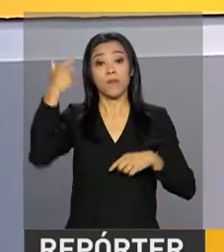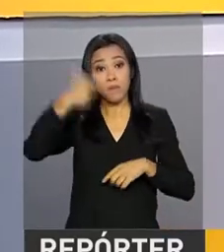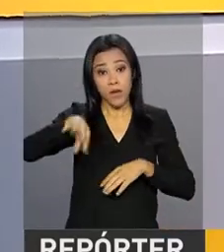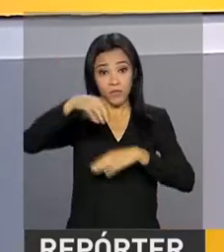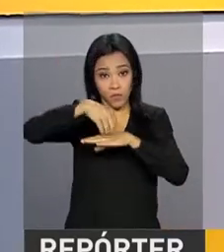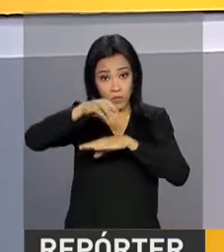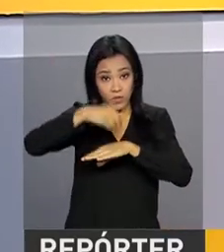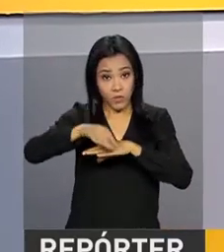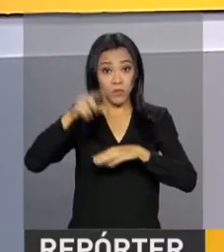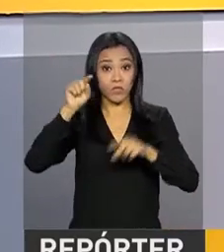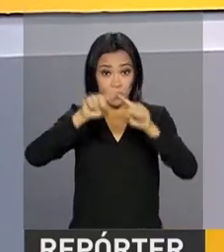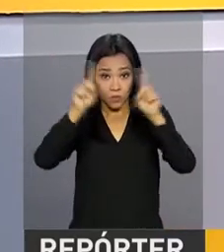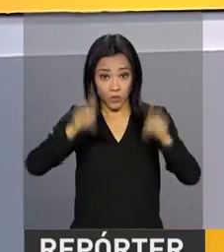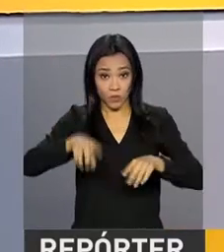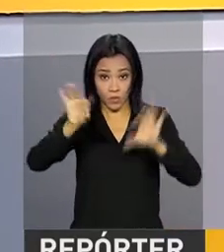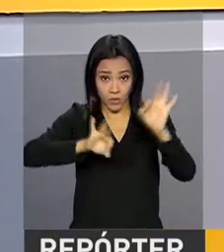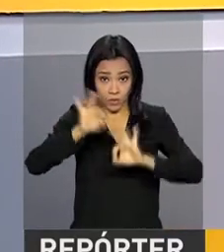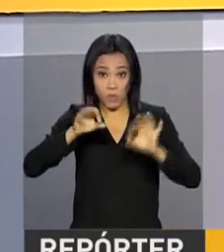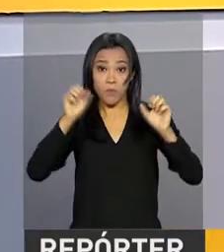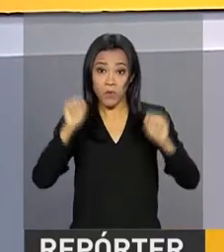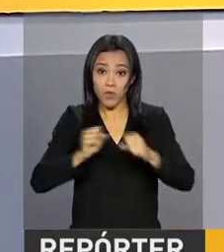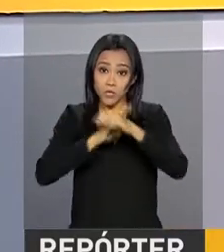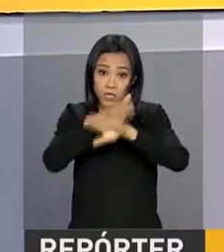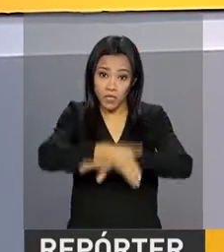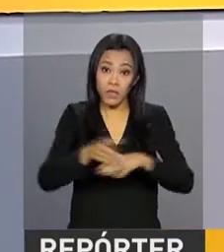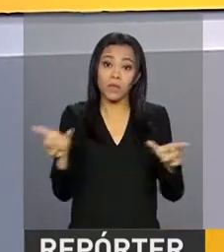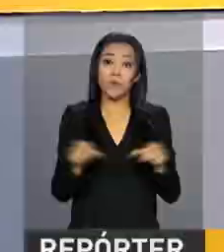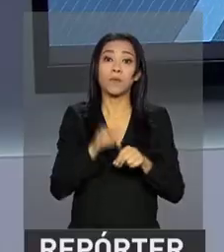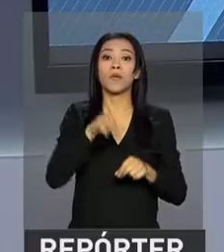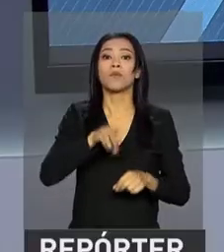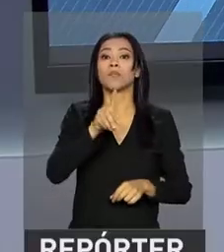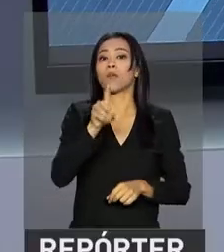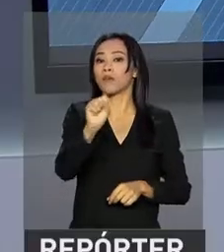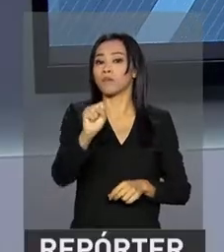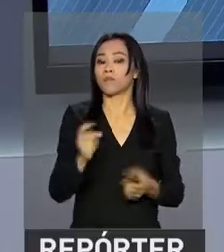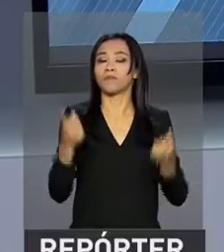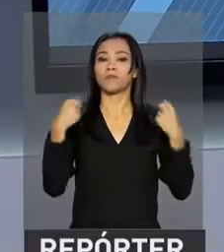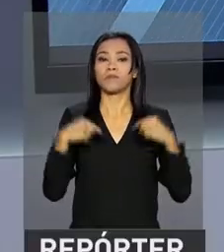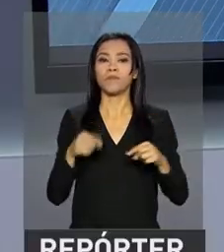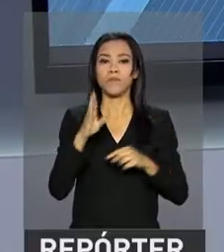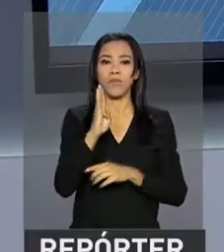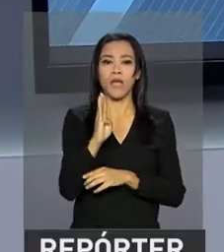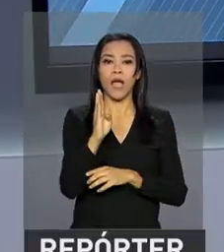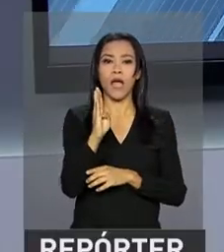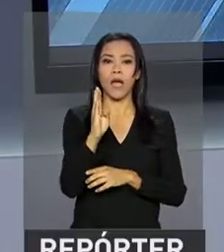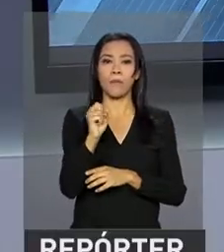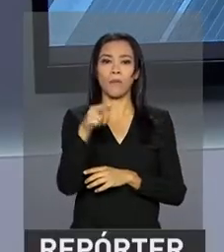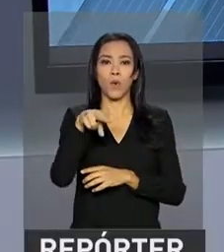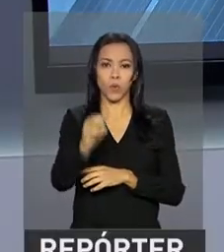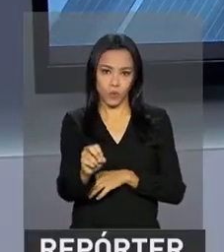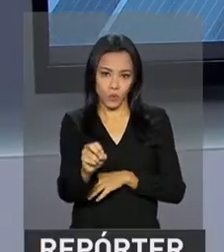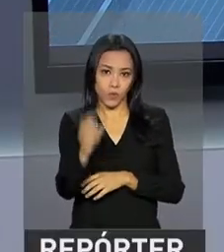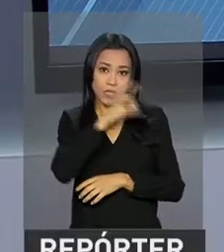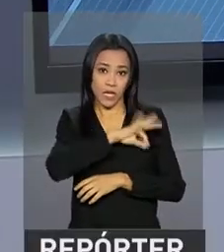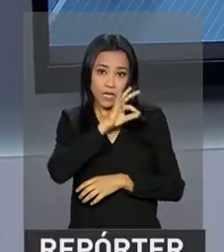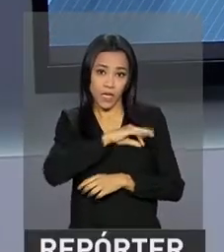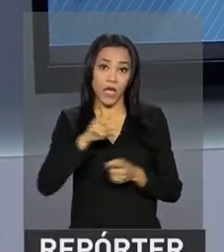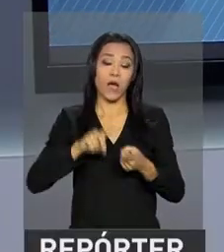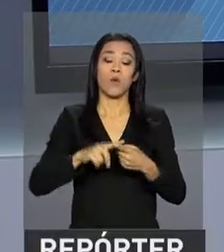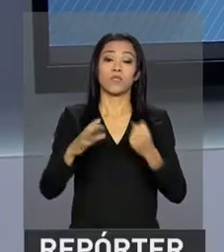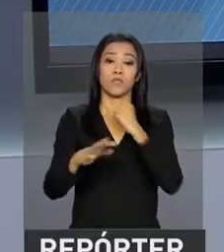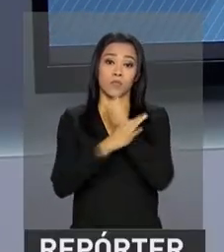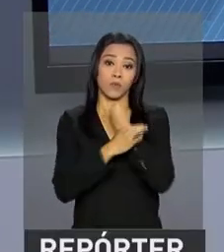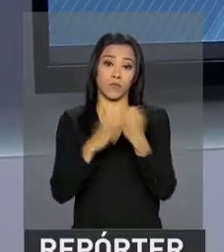sobre o programa progredir acesse a página do mds abono salarial e seguro desemprego são alguns dos benefícios garantidos